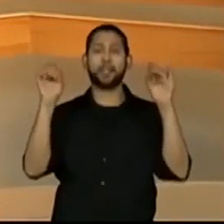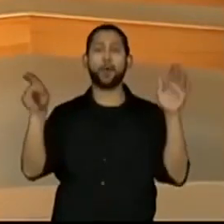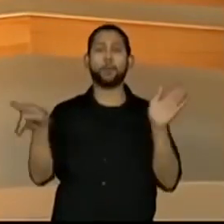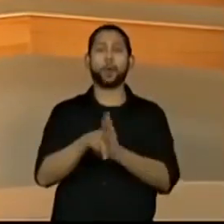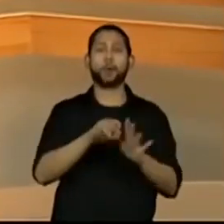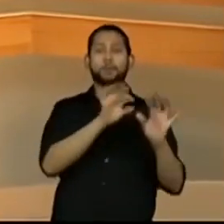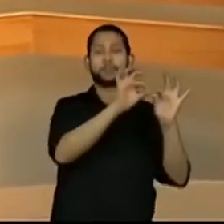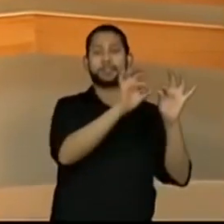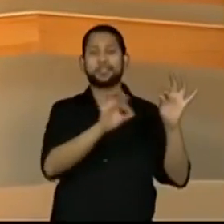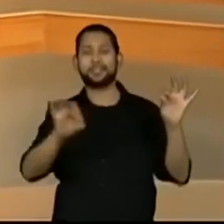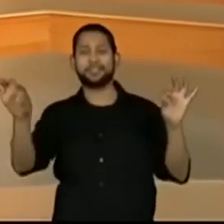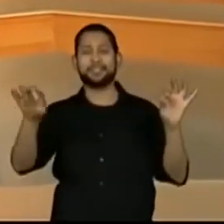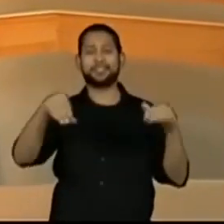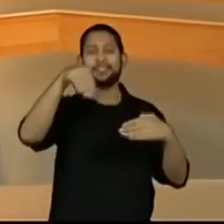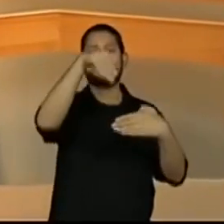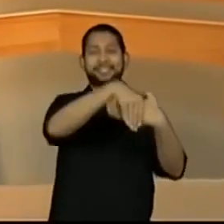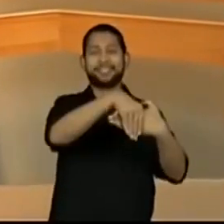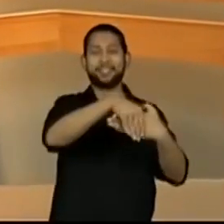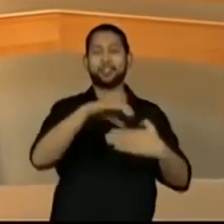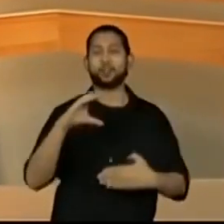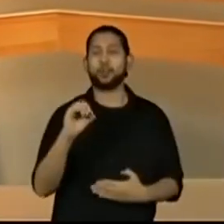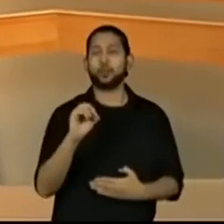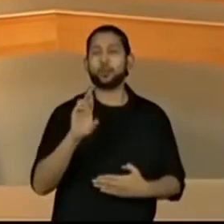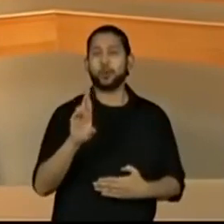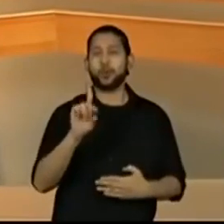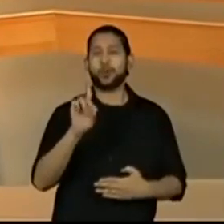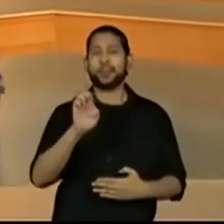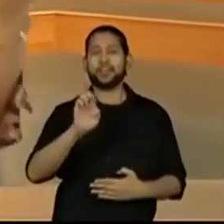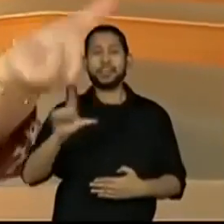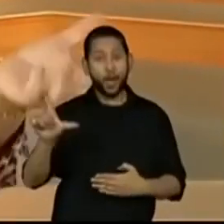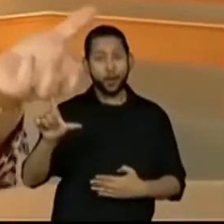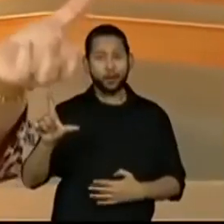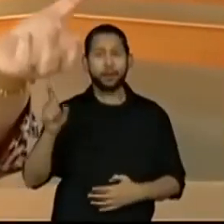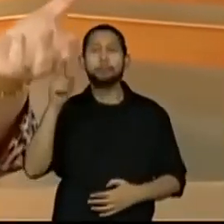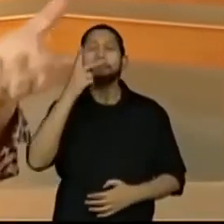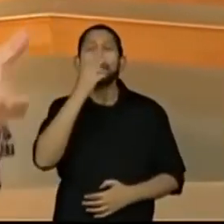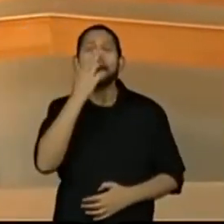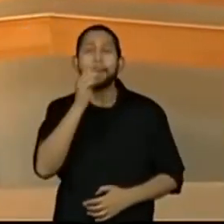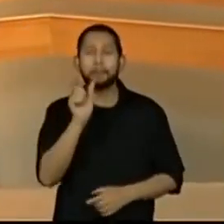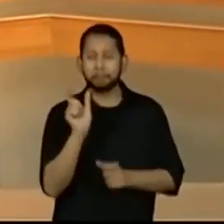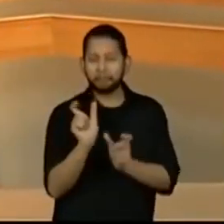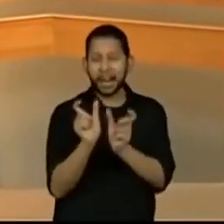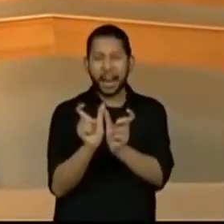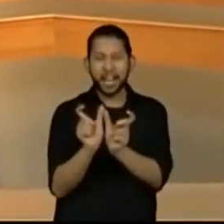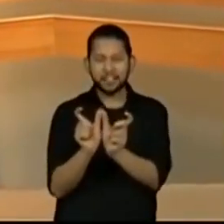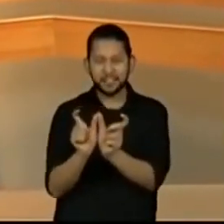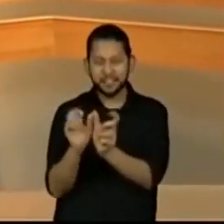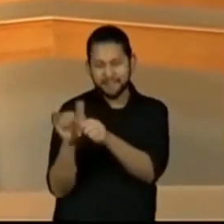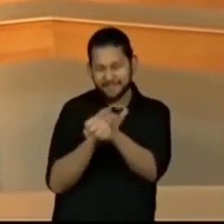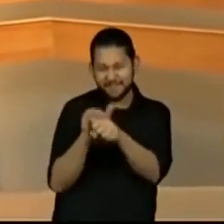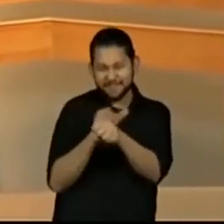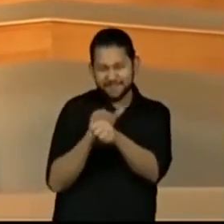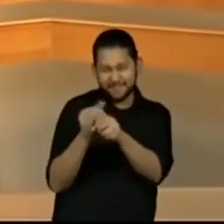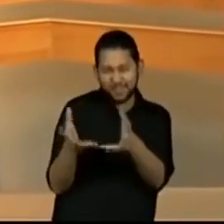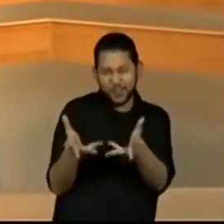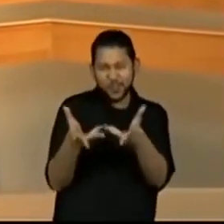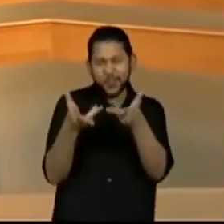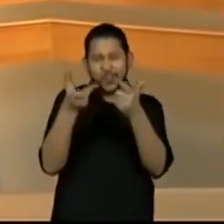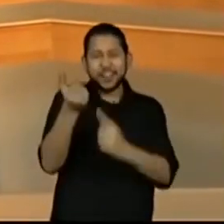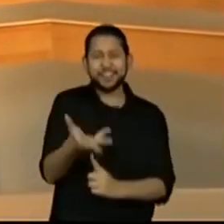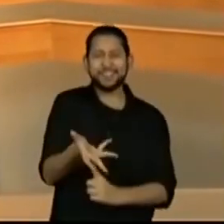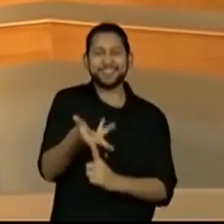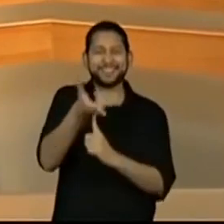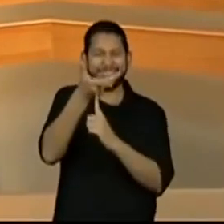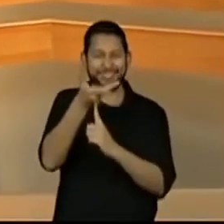de 200 obras, né? Um artista da palavra. Mais de 200 obras, ele influenciou,